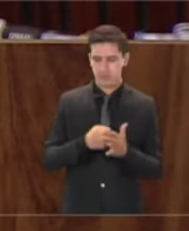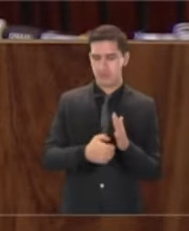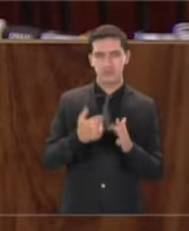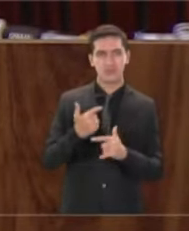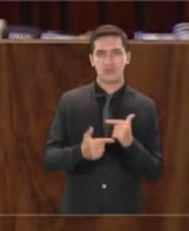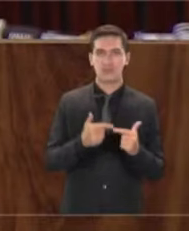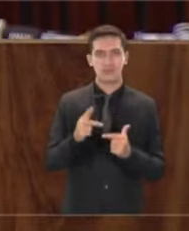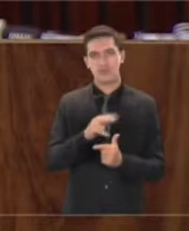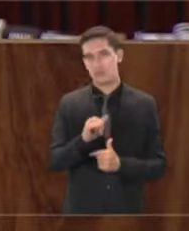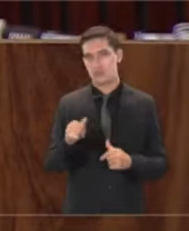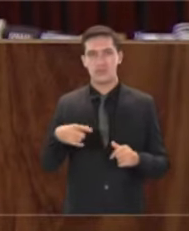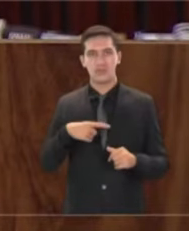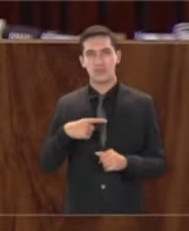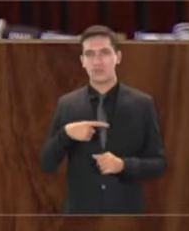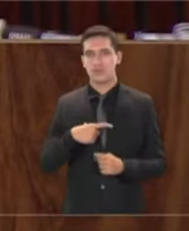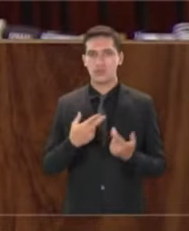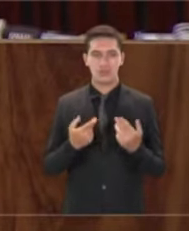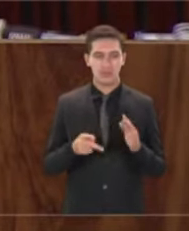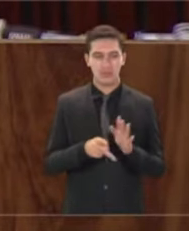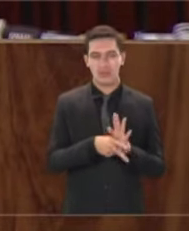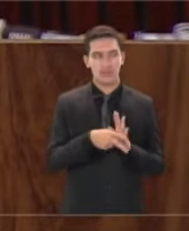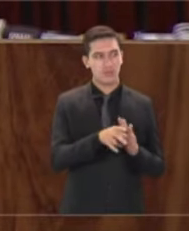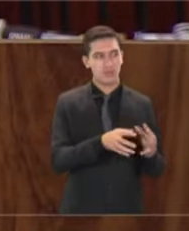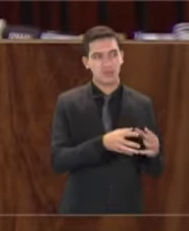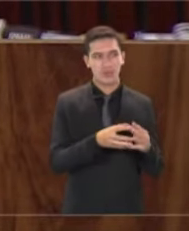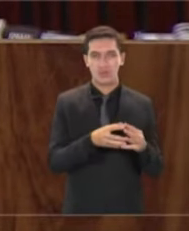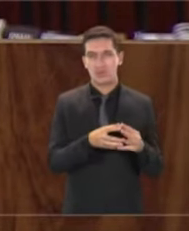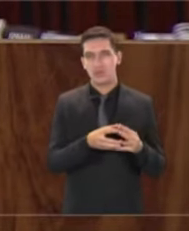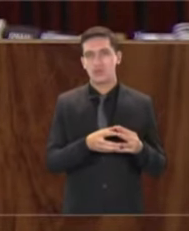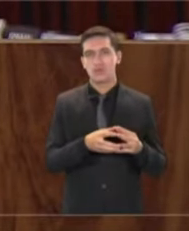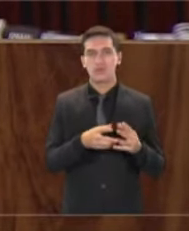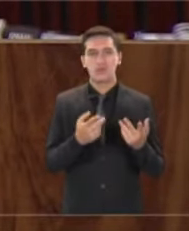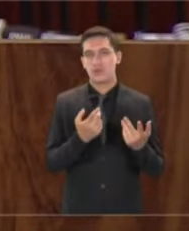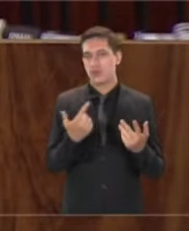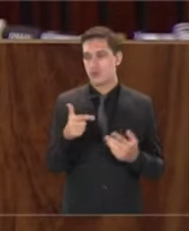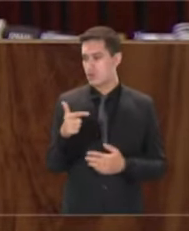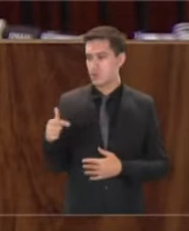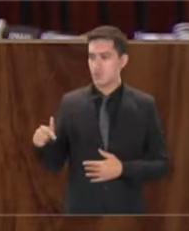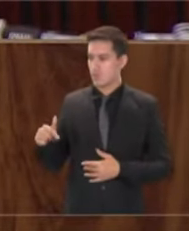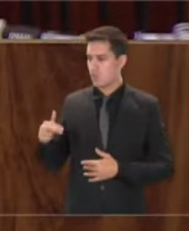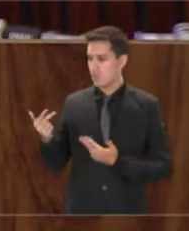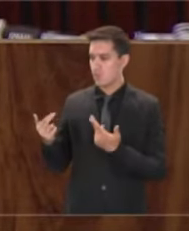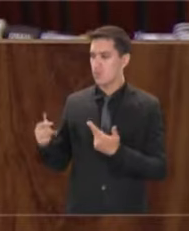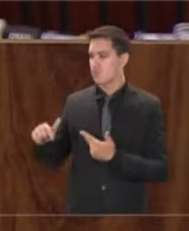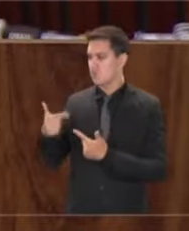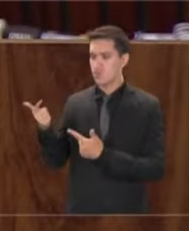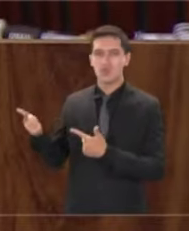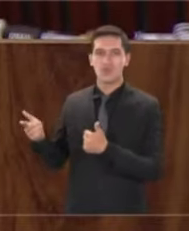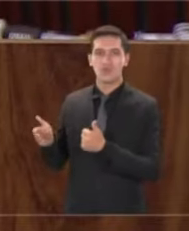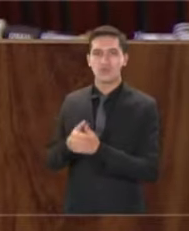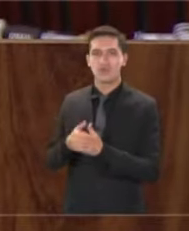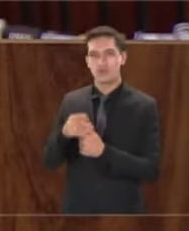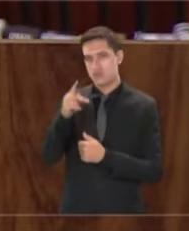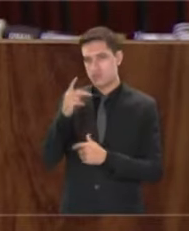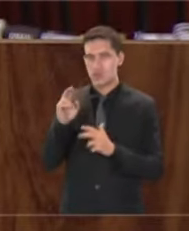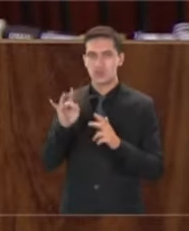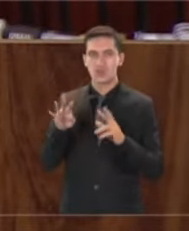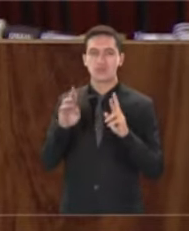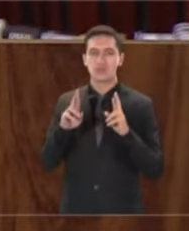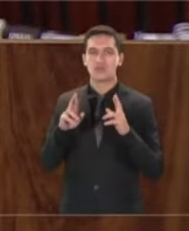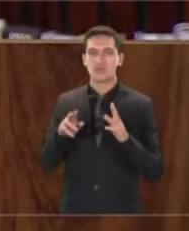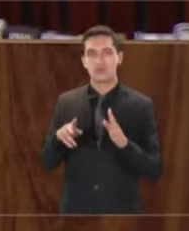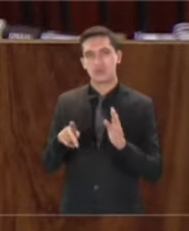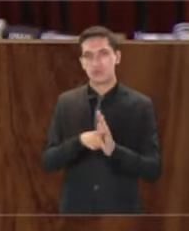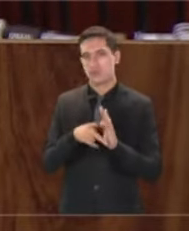vai ser com a turma dele. Não é com esses tucaninhos neófitos esperançosos. É